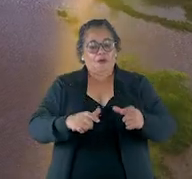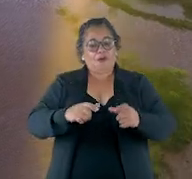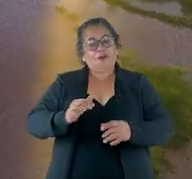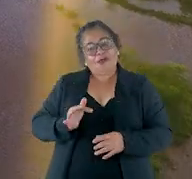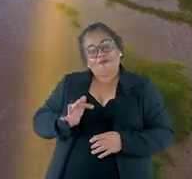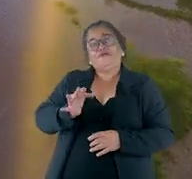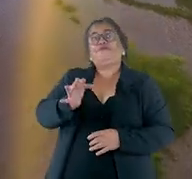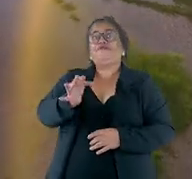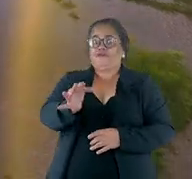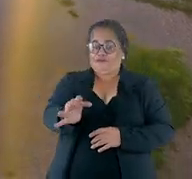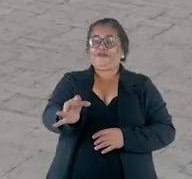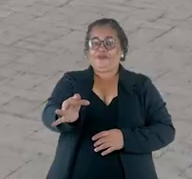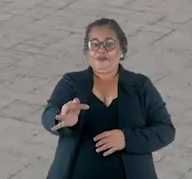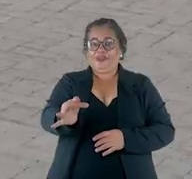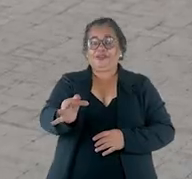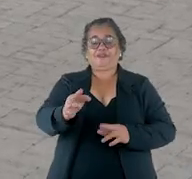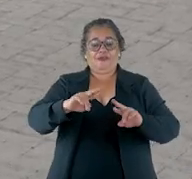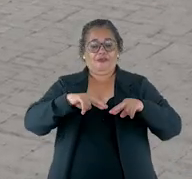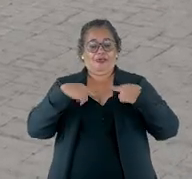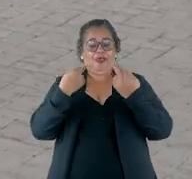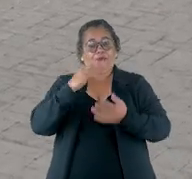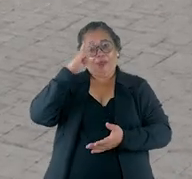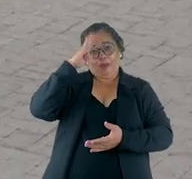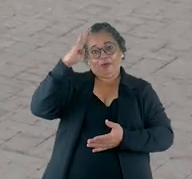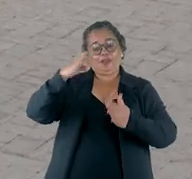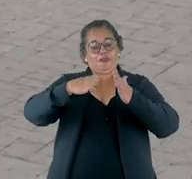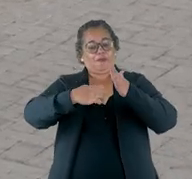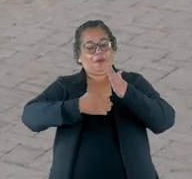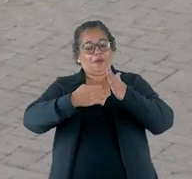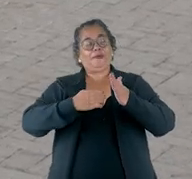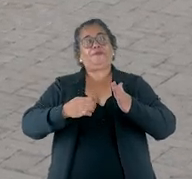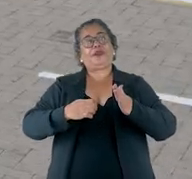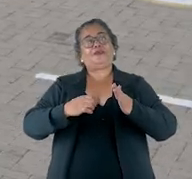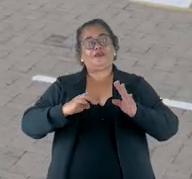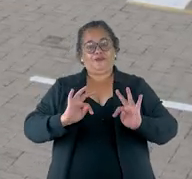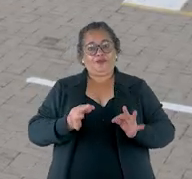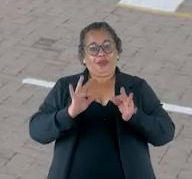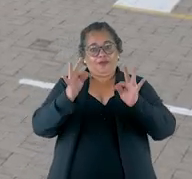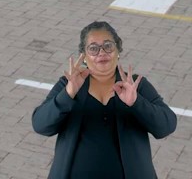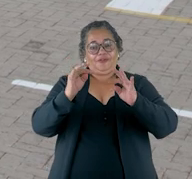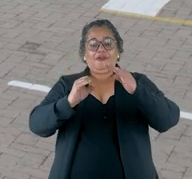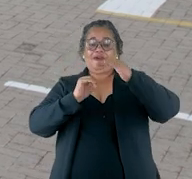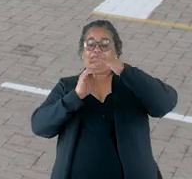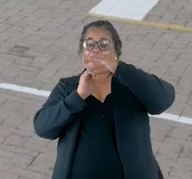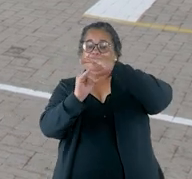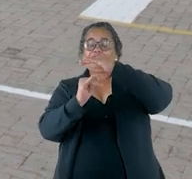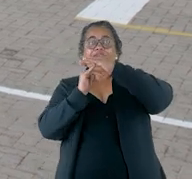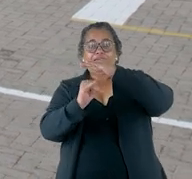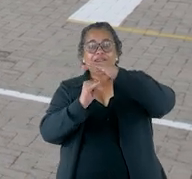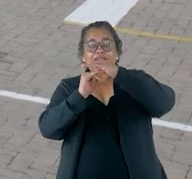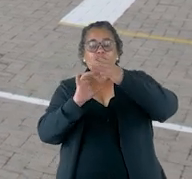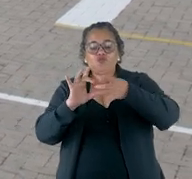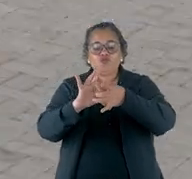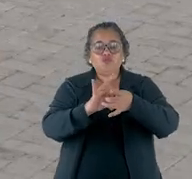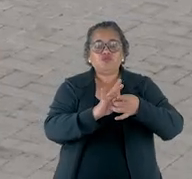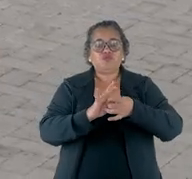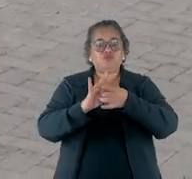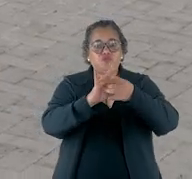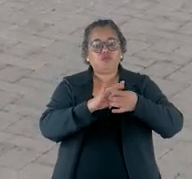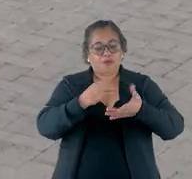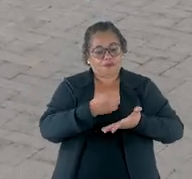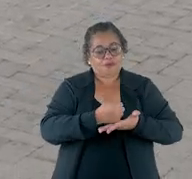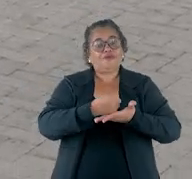de olho no futuro para reunir as maiores empresas de tecnologia e startups e criar um ecossistema único